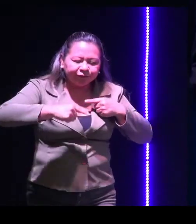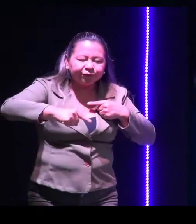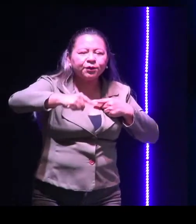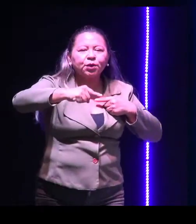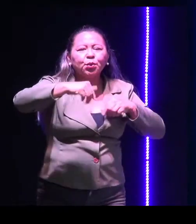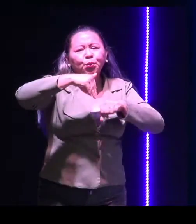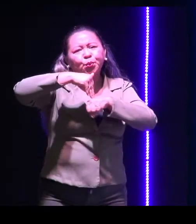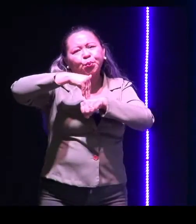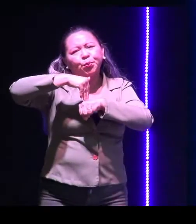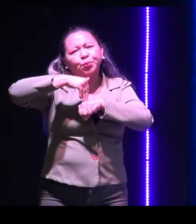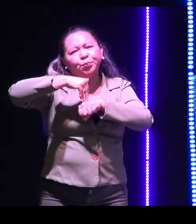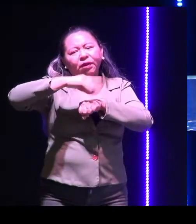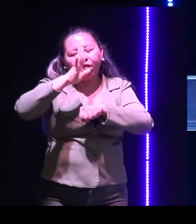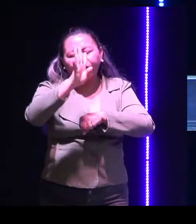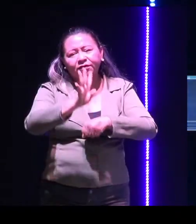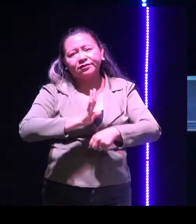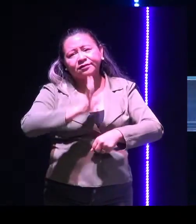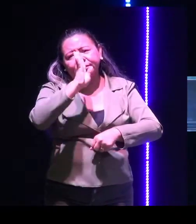se sai.